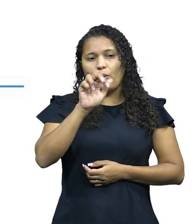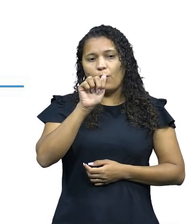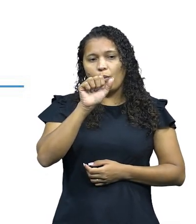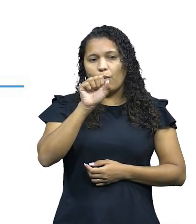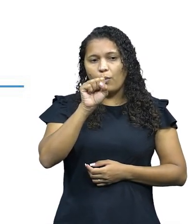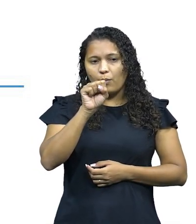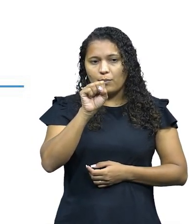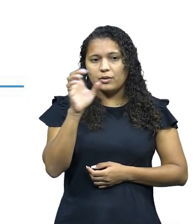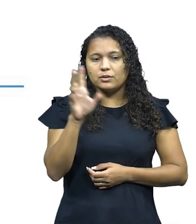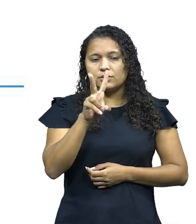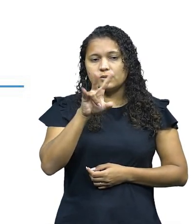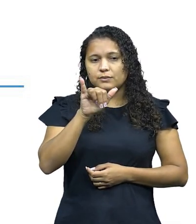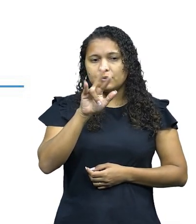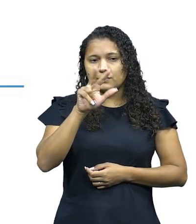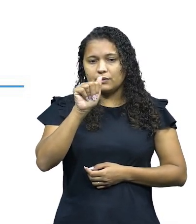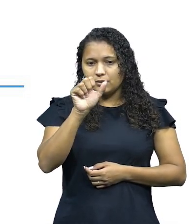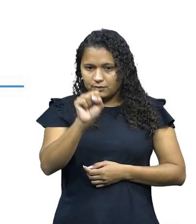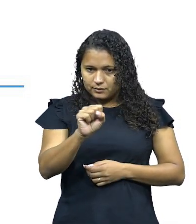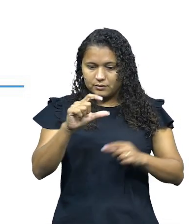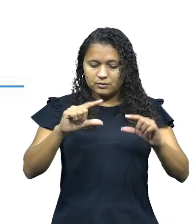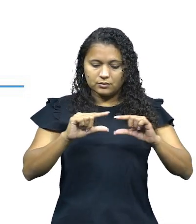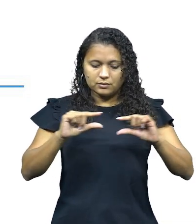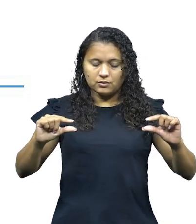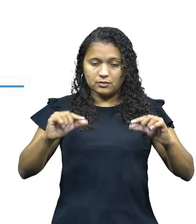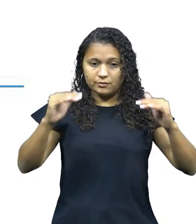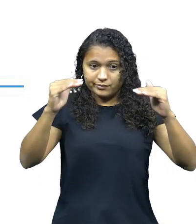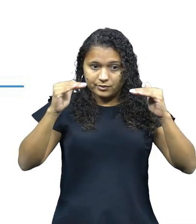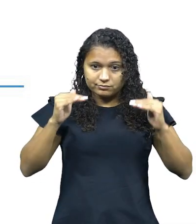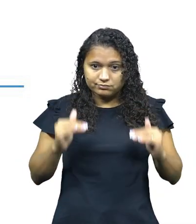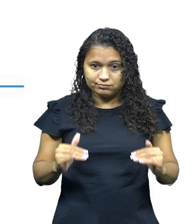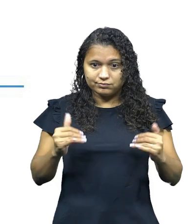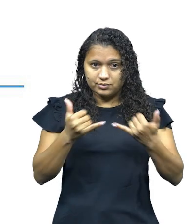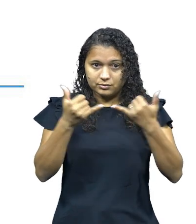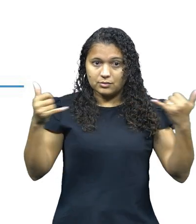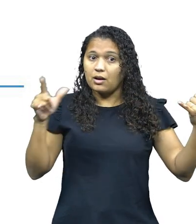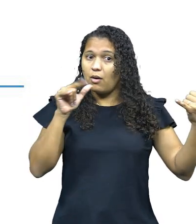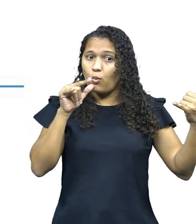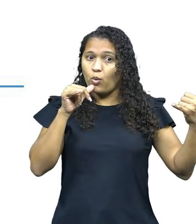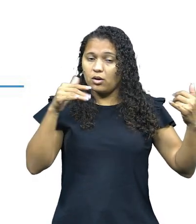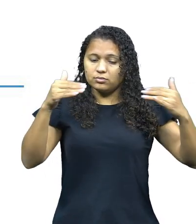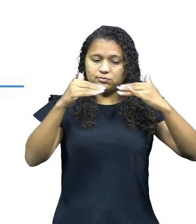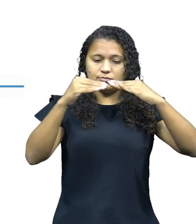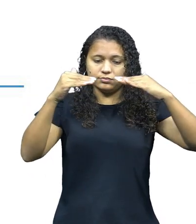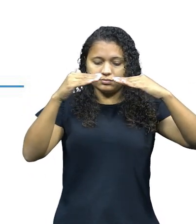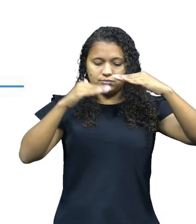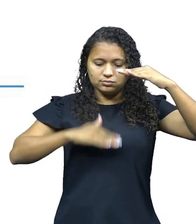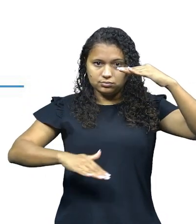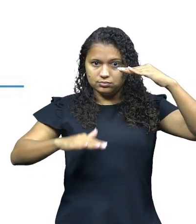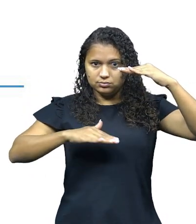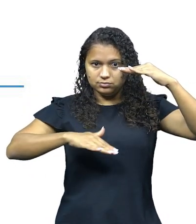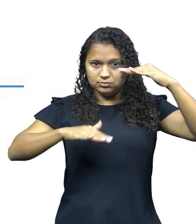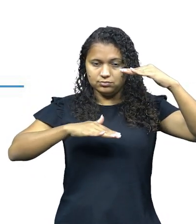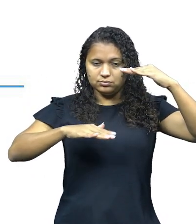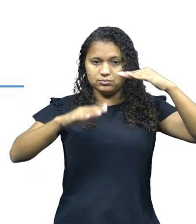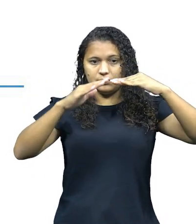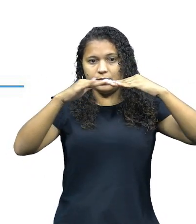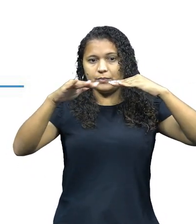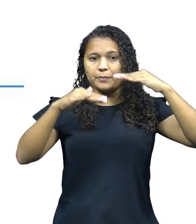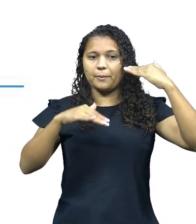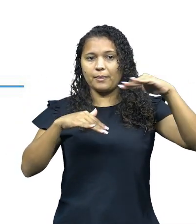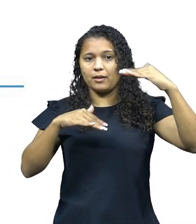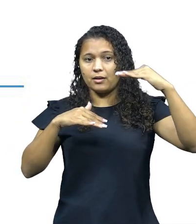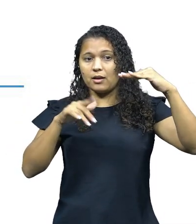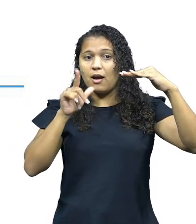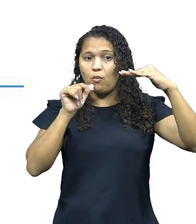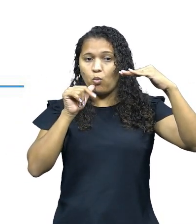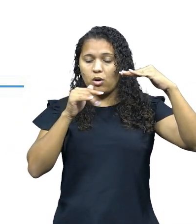é a parte do casco que fica debaixo da água. Então a gente tem a linha aqui, a linha da água, tá, com a marcação,